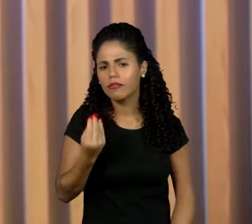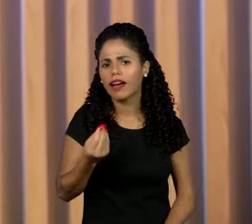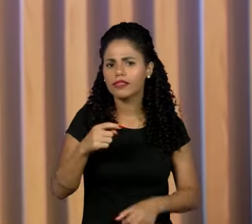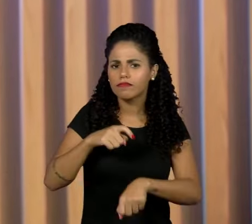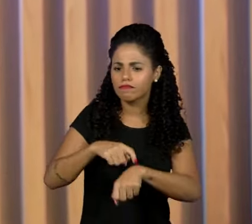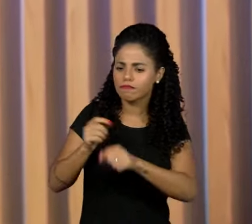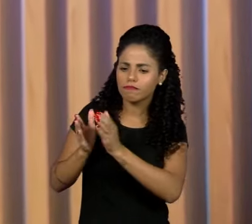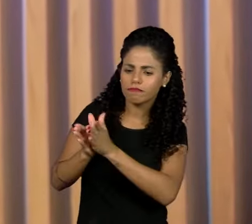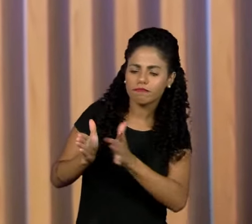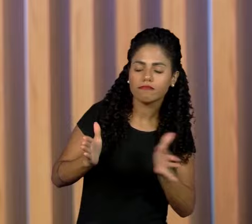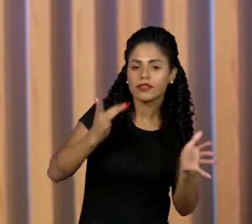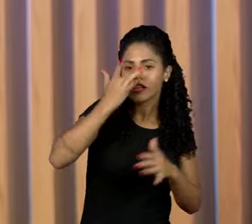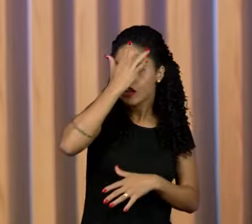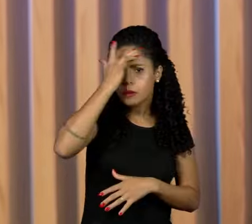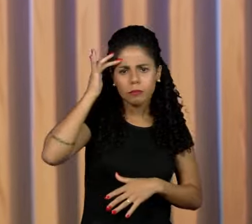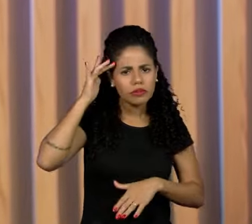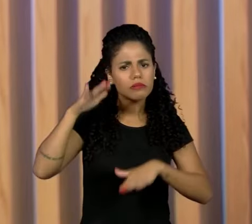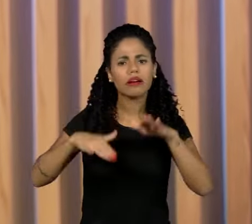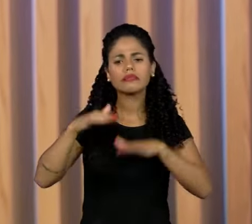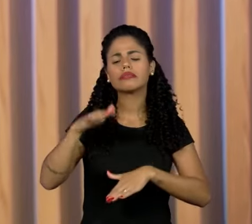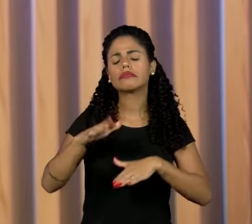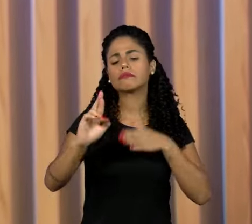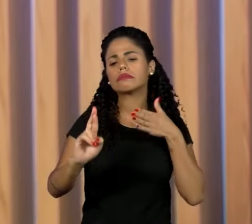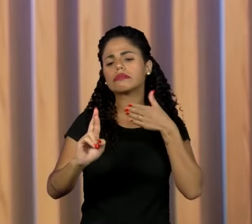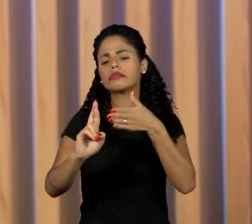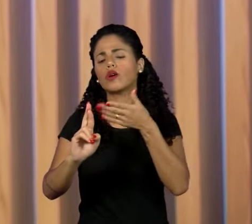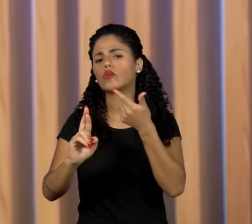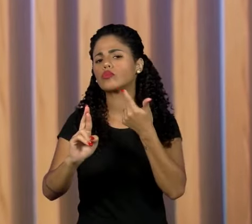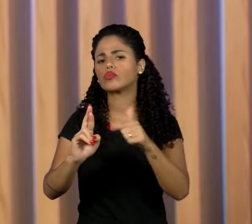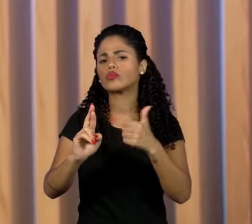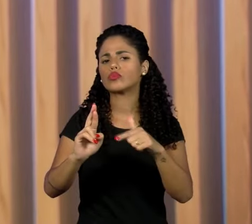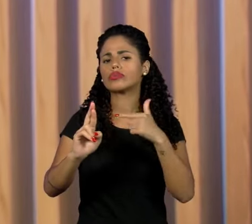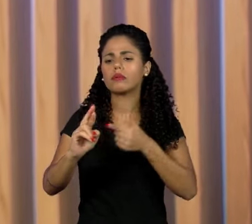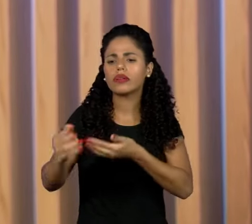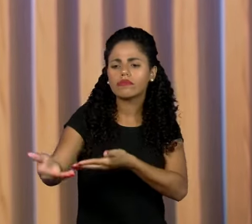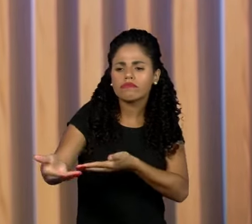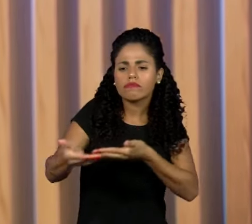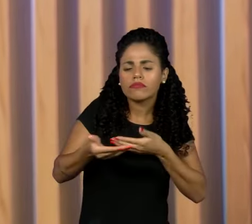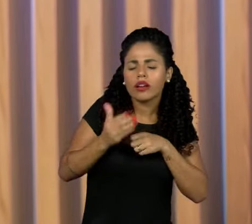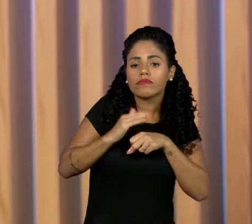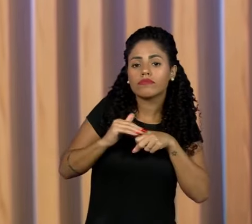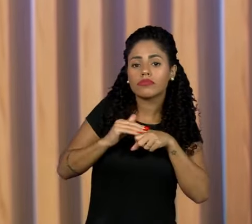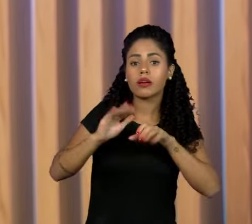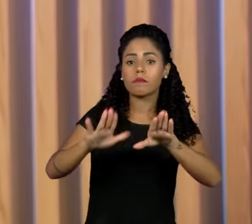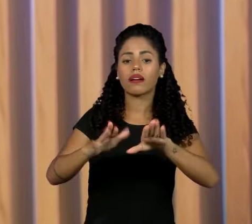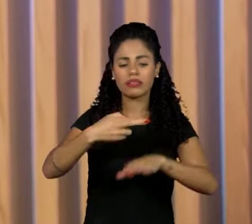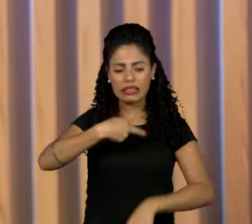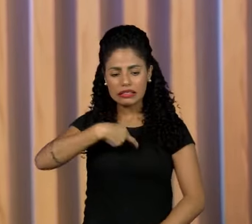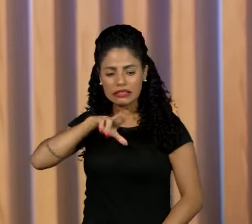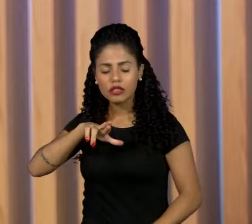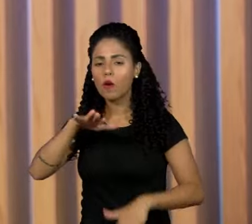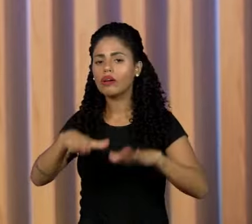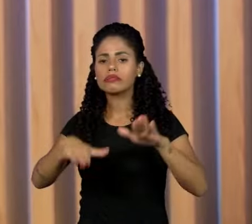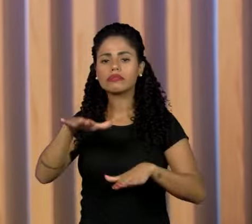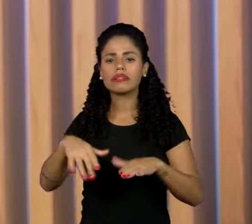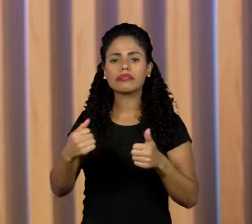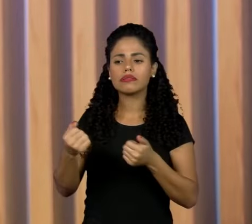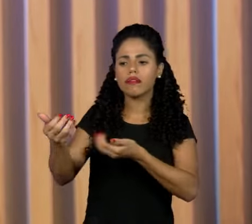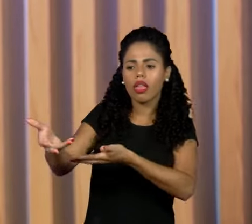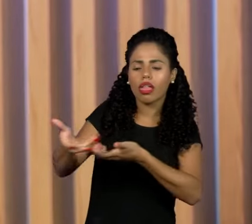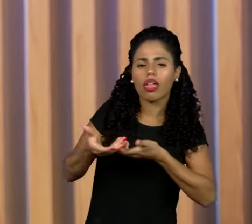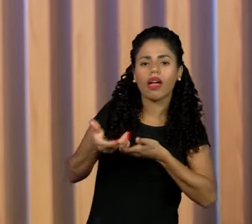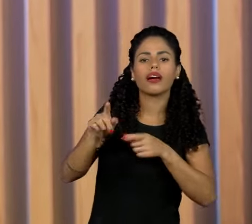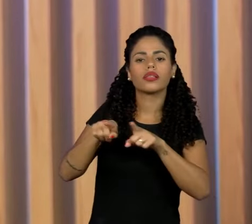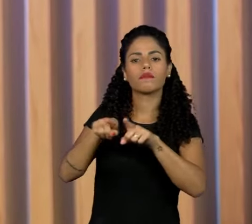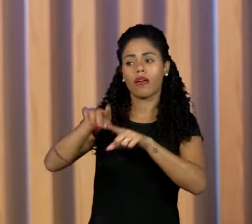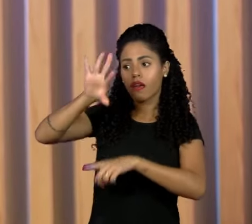algumas pessoas negras, elas não se viam representadas e nem mesmo acolhidas em religiões que não fossem de matriz afro. A